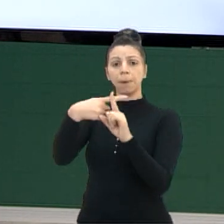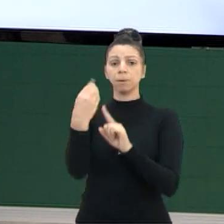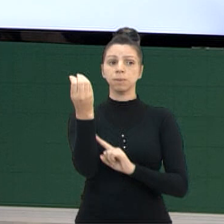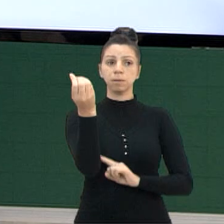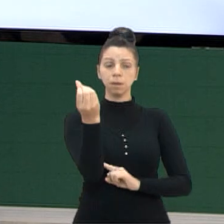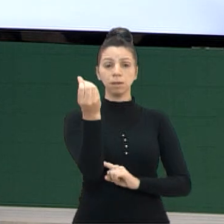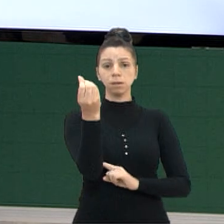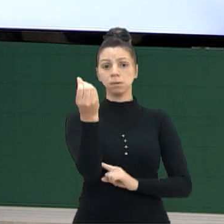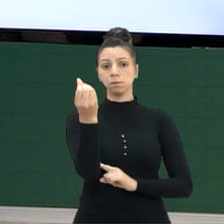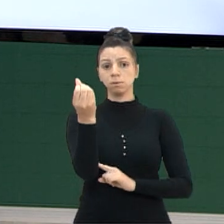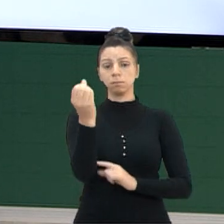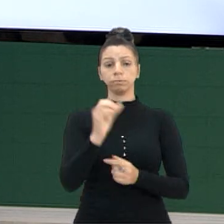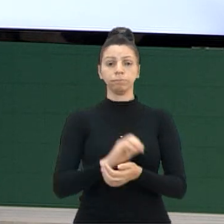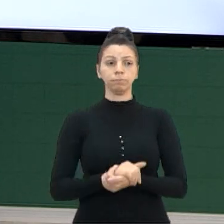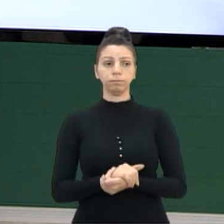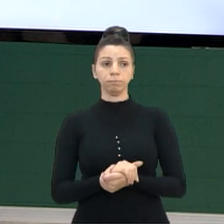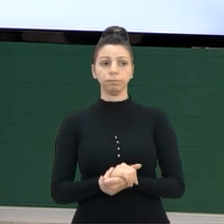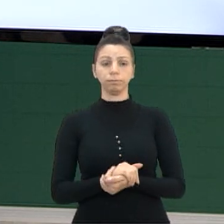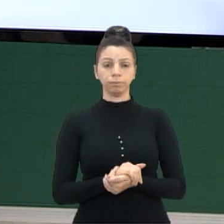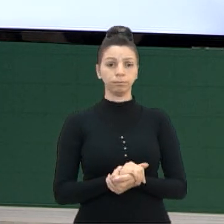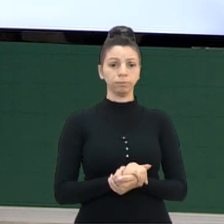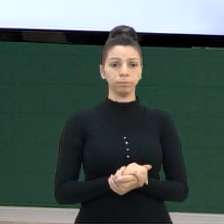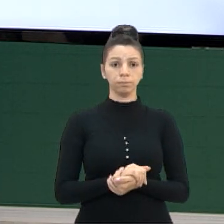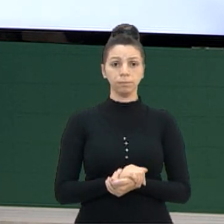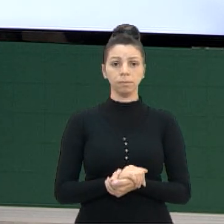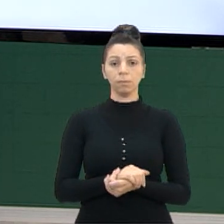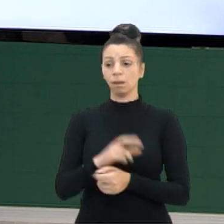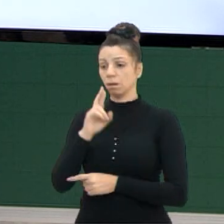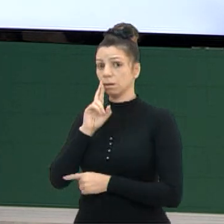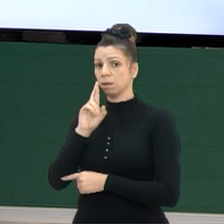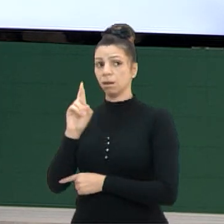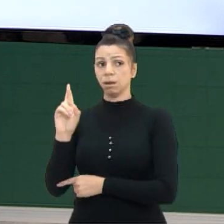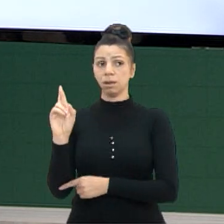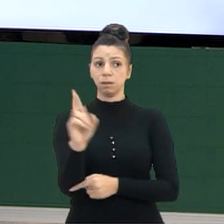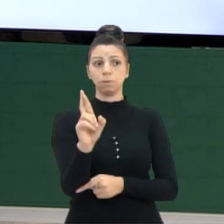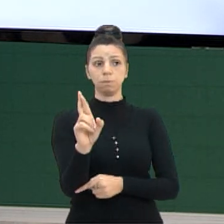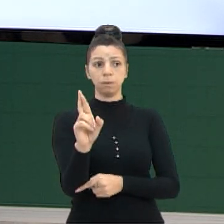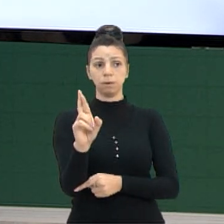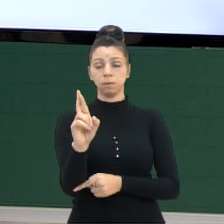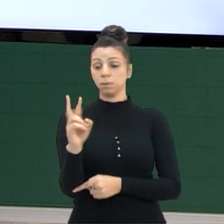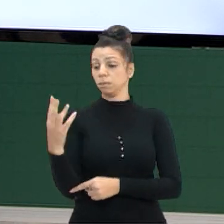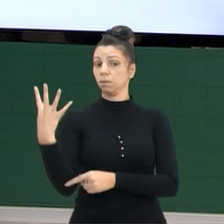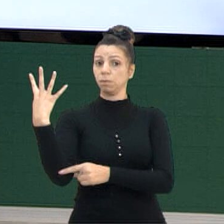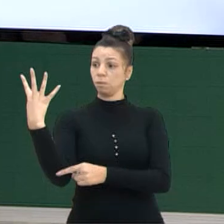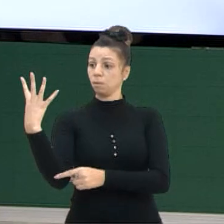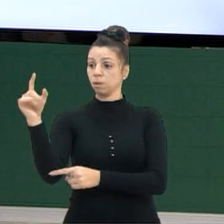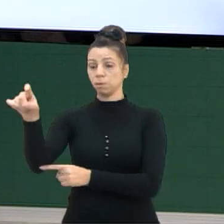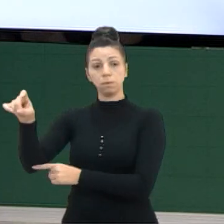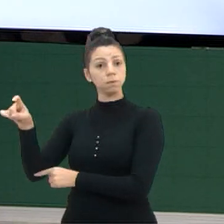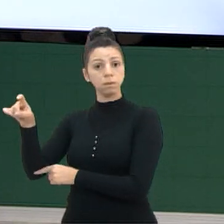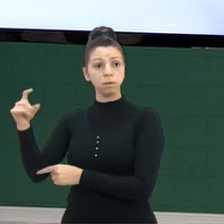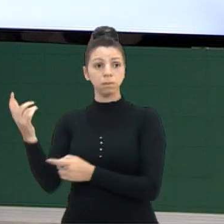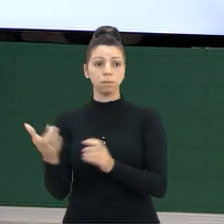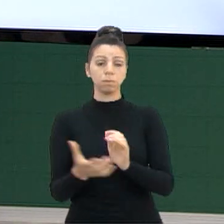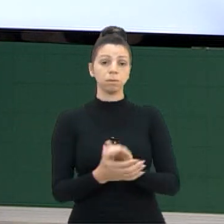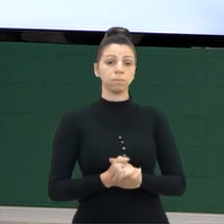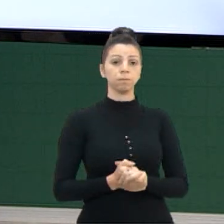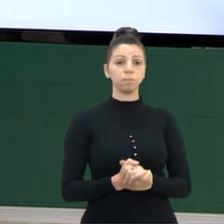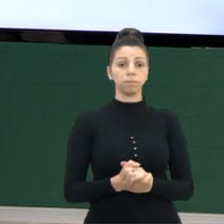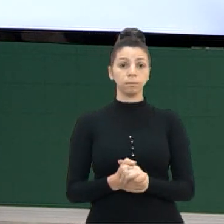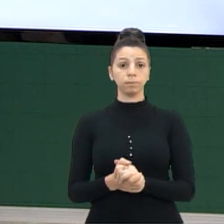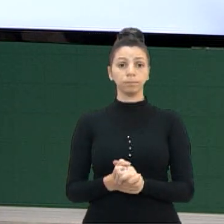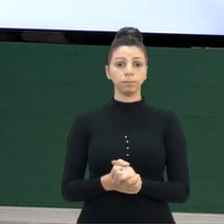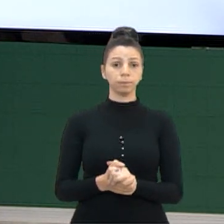Resposta, menos 12 menos 14 menos 2, mais 6,